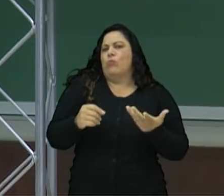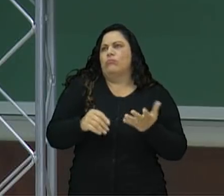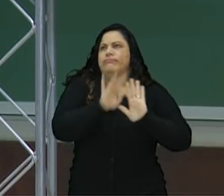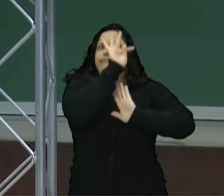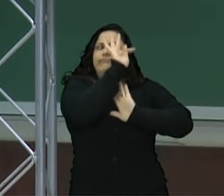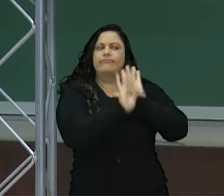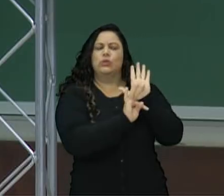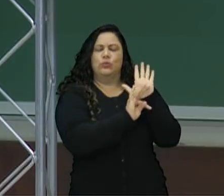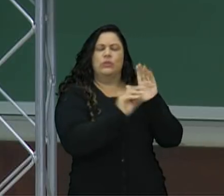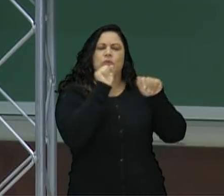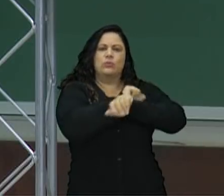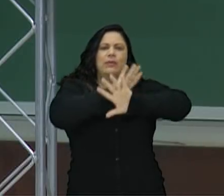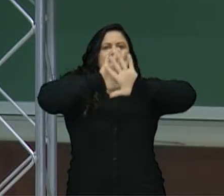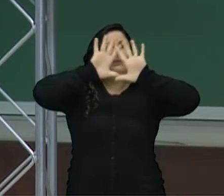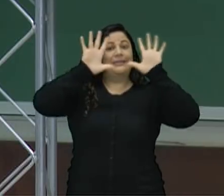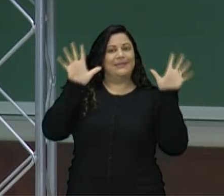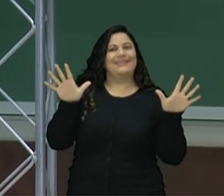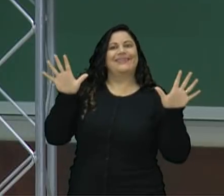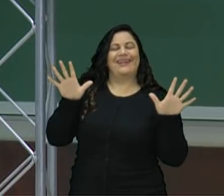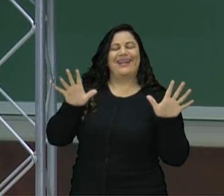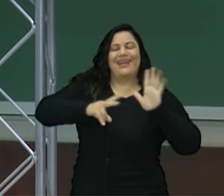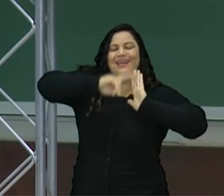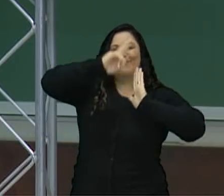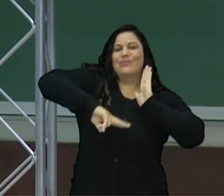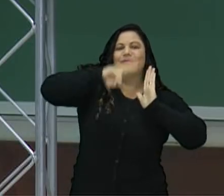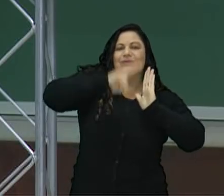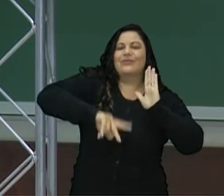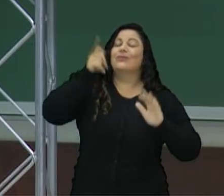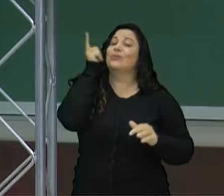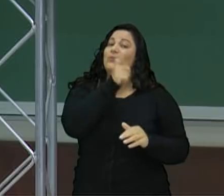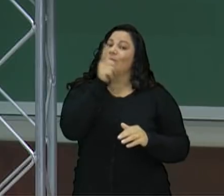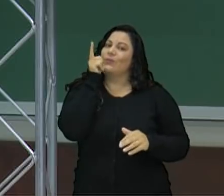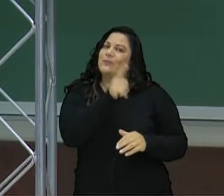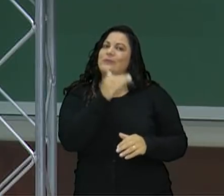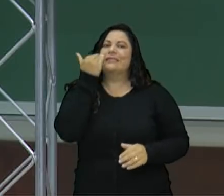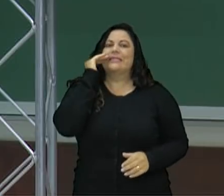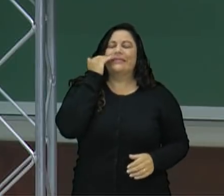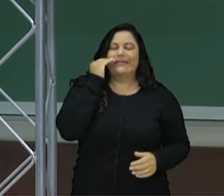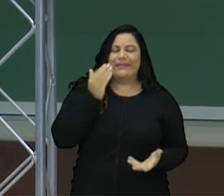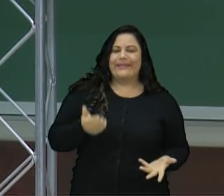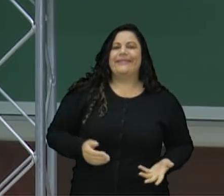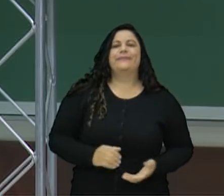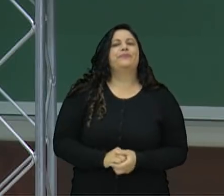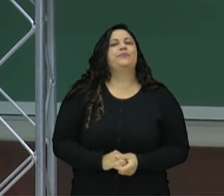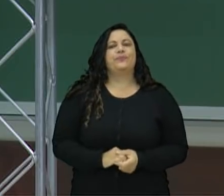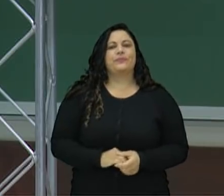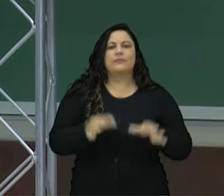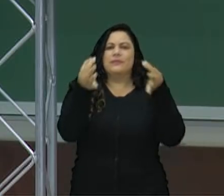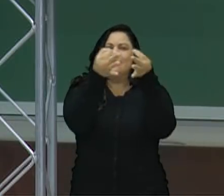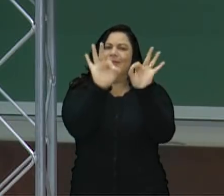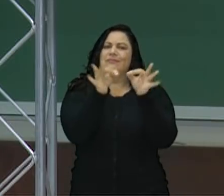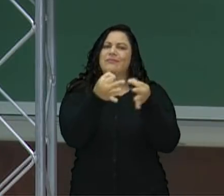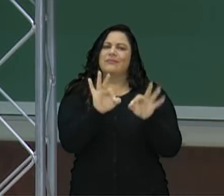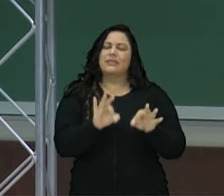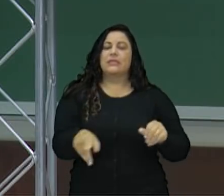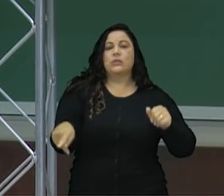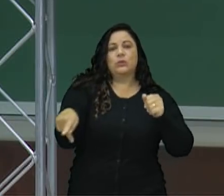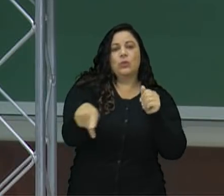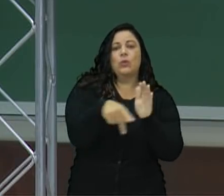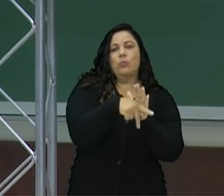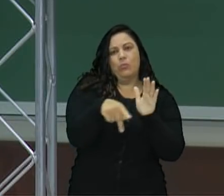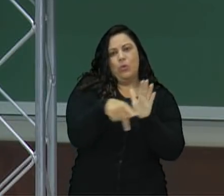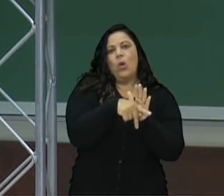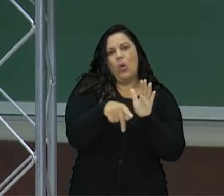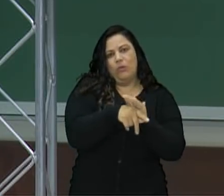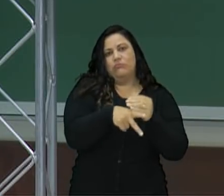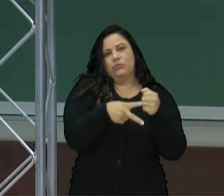texto mais claro para que o leitor consiga compreender. Do ponto de vista da estética verbal, não é recomendado que a gente